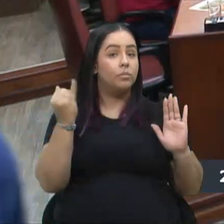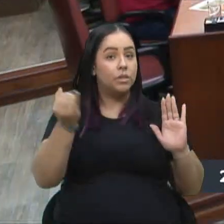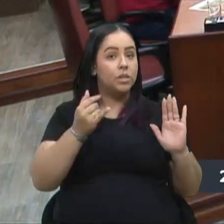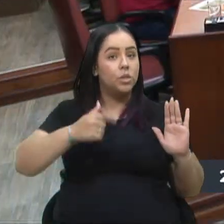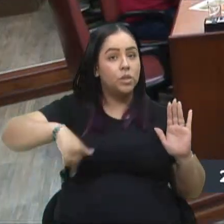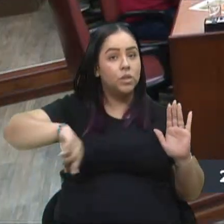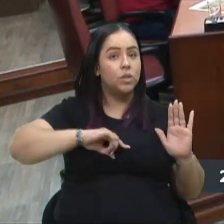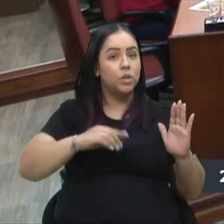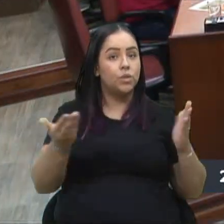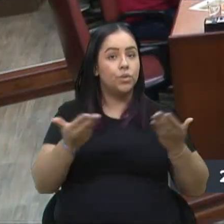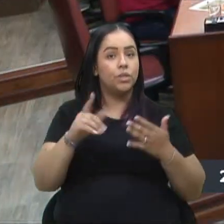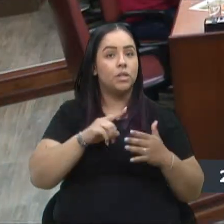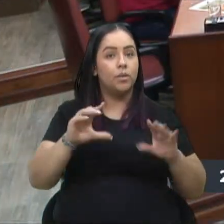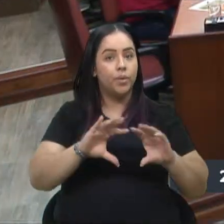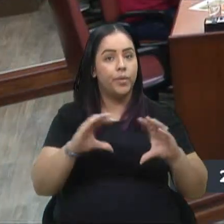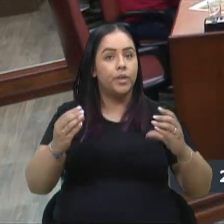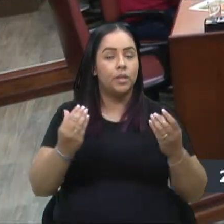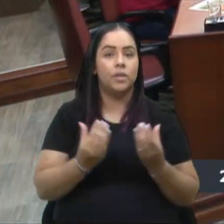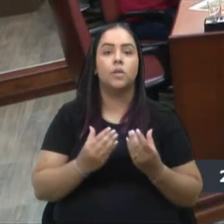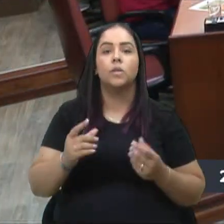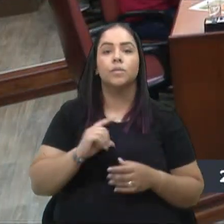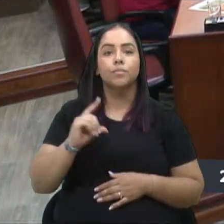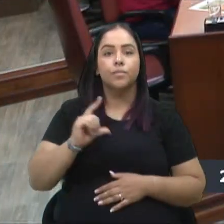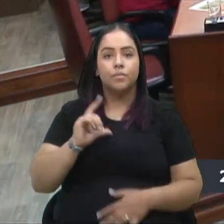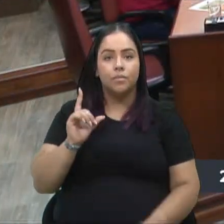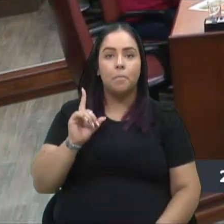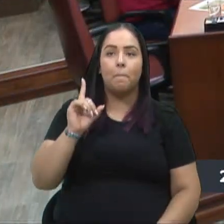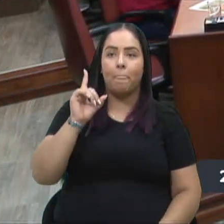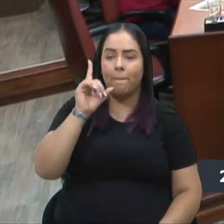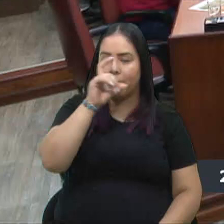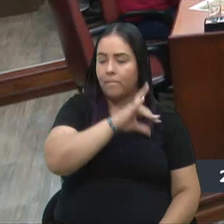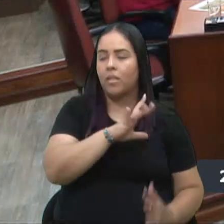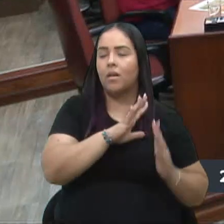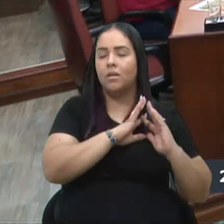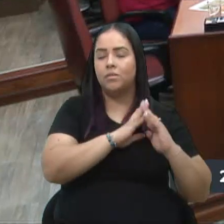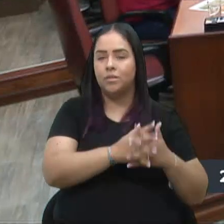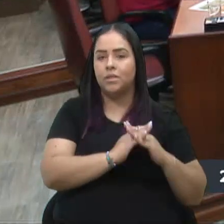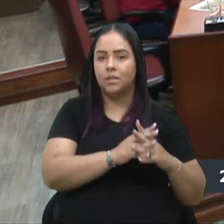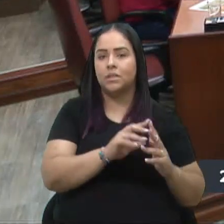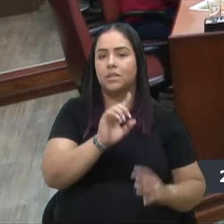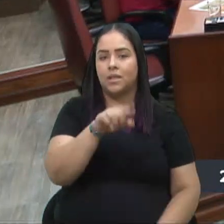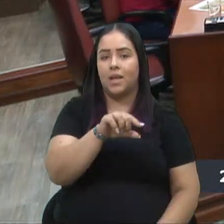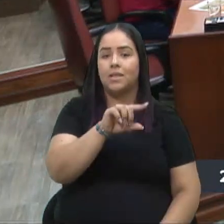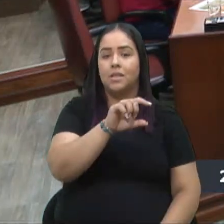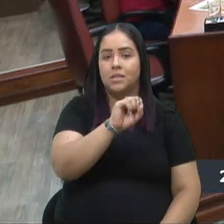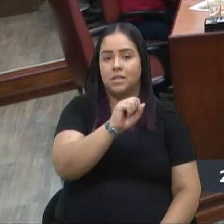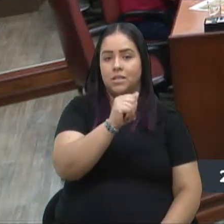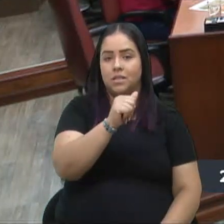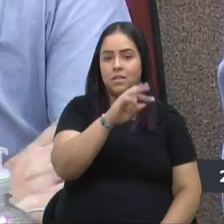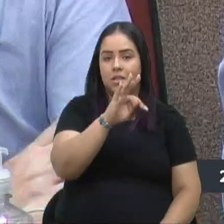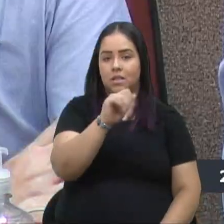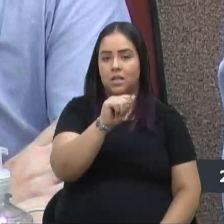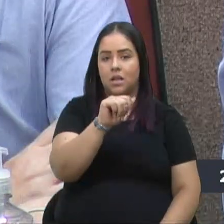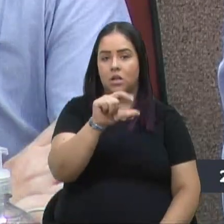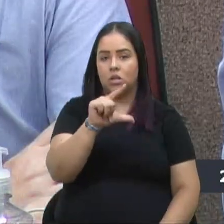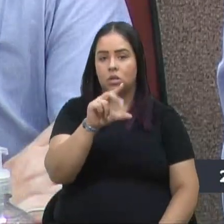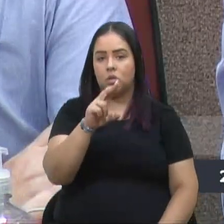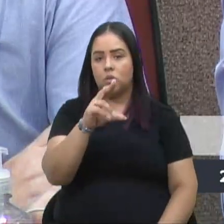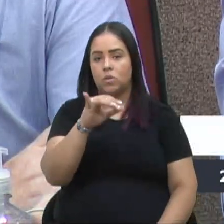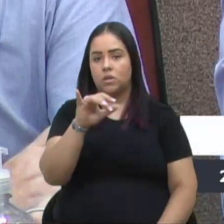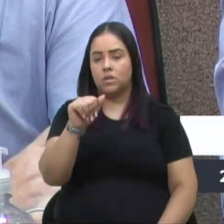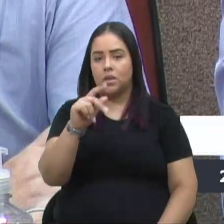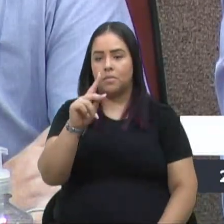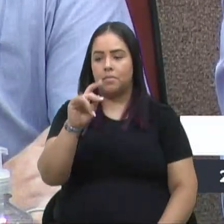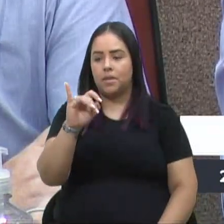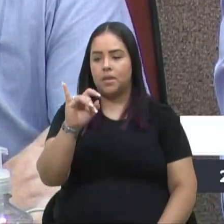nós temos uma comunidade que está passando por uma situação muito complicada que é Santa Lúcia do Piauí hoje para vocês ter uma ideia